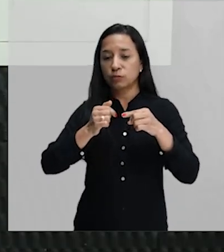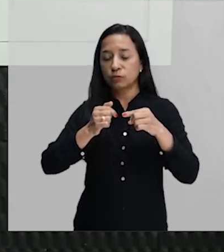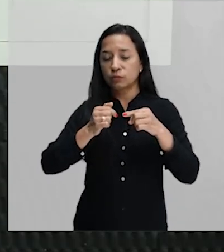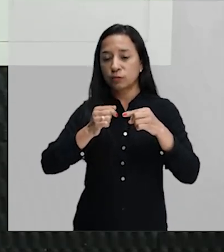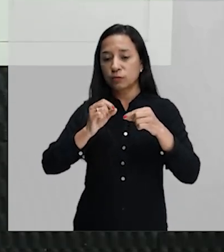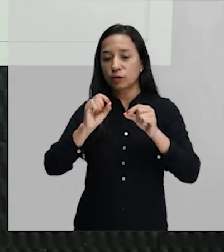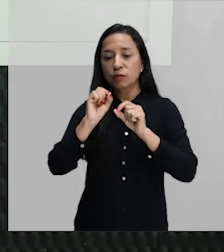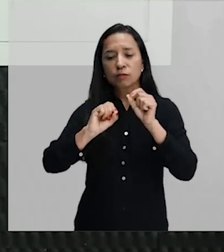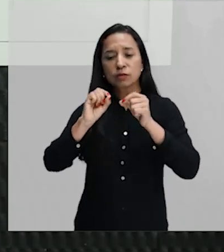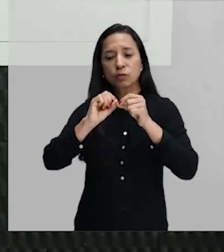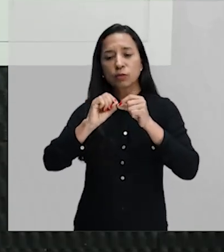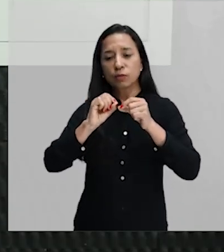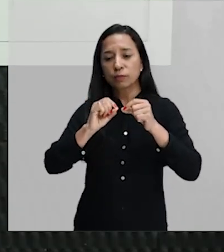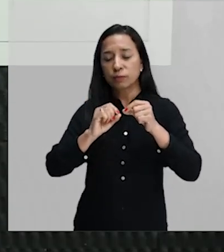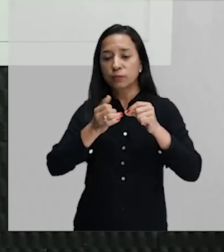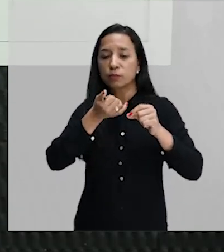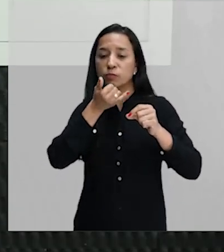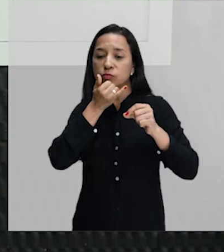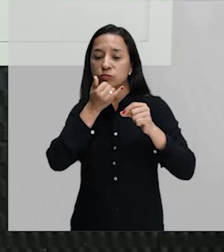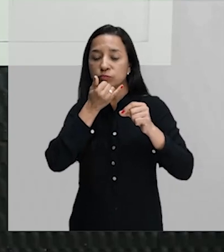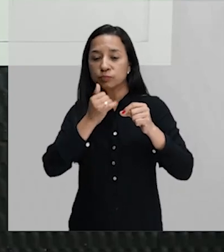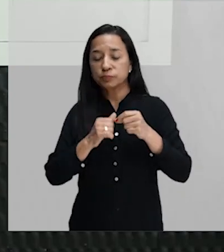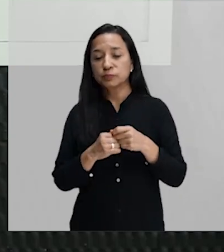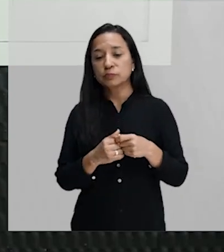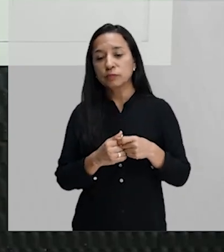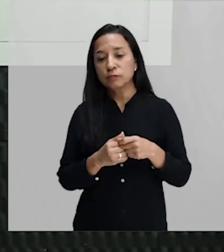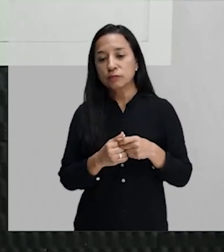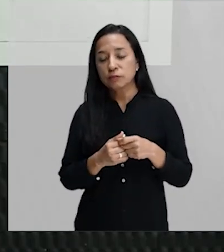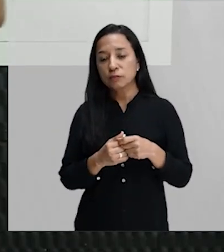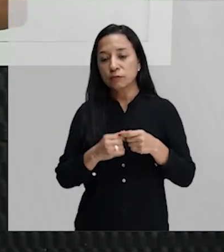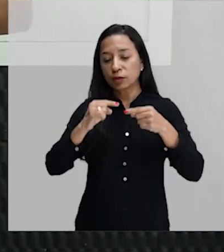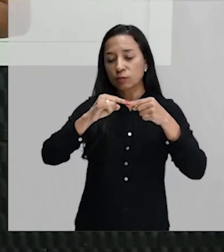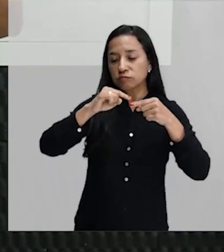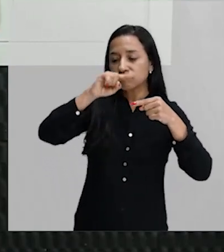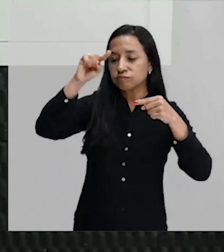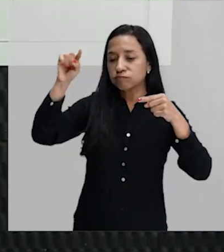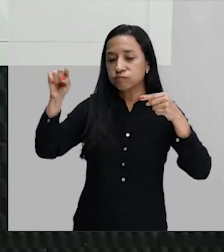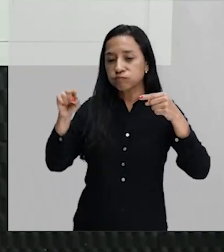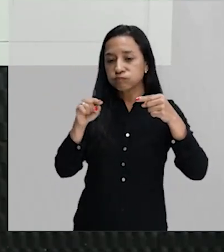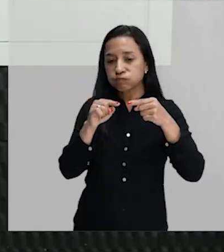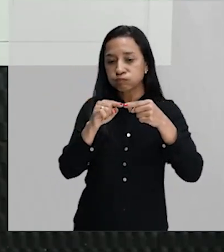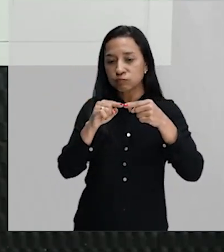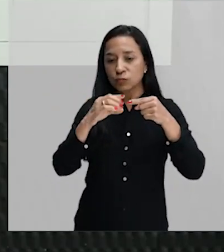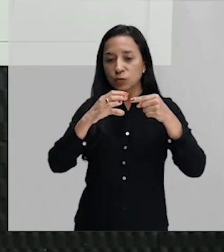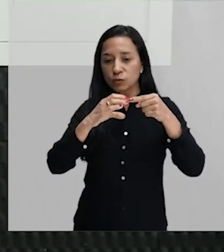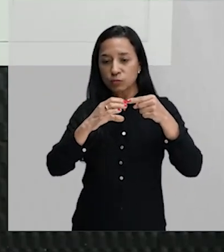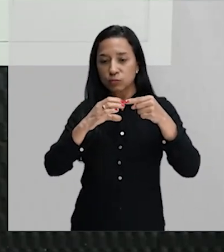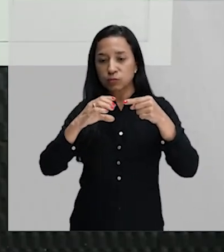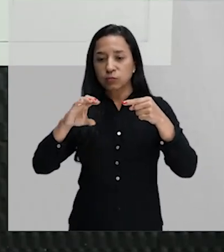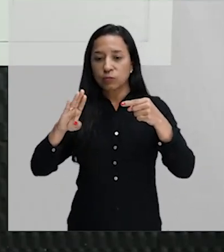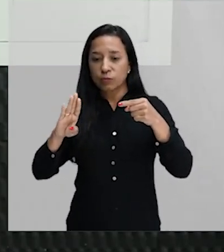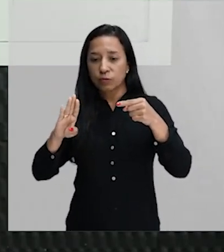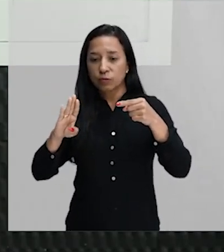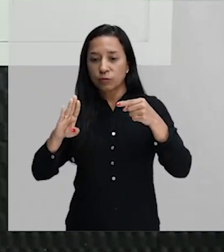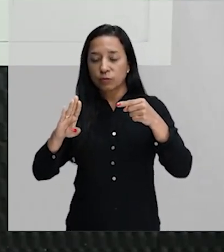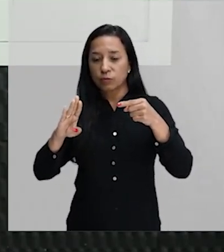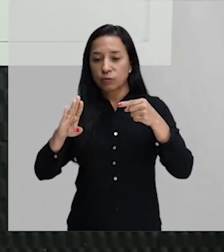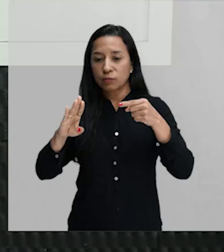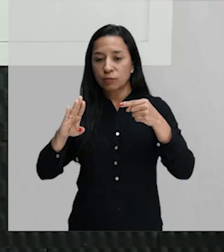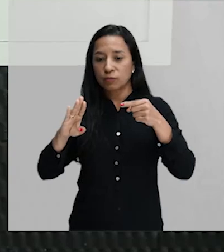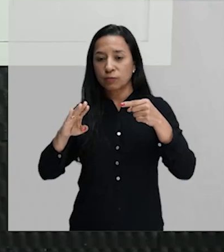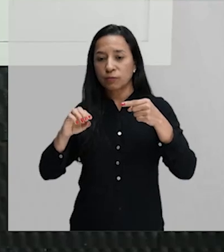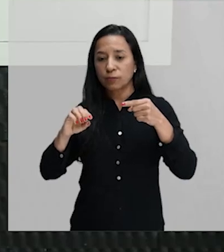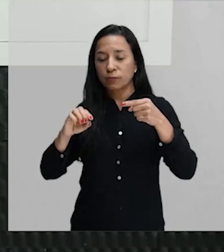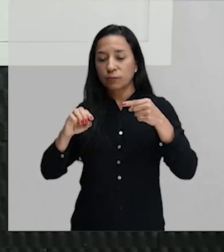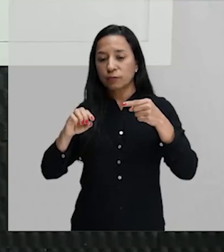esse arco aqui, ó, B, ele tem medida X. Esse arco aqui, ó,